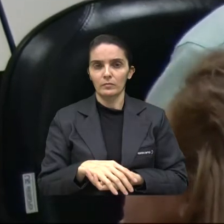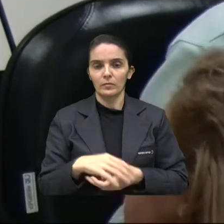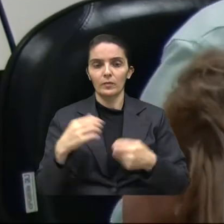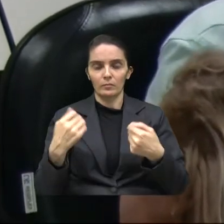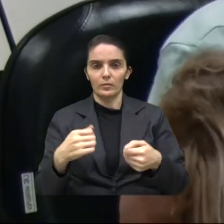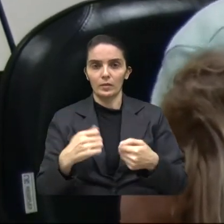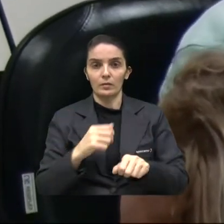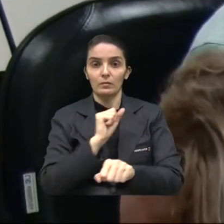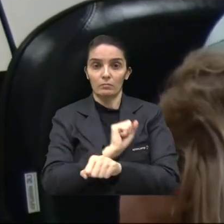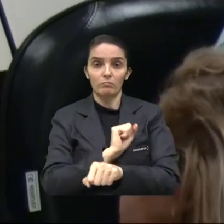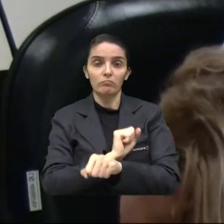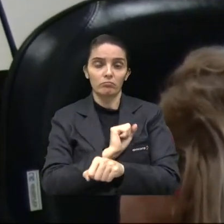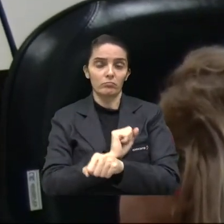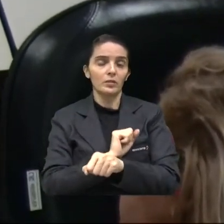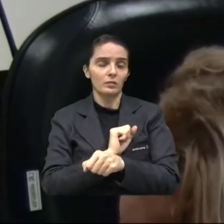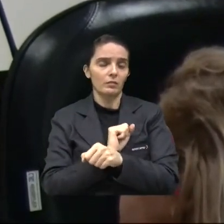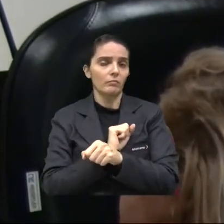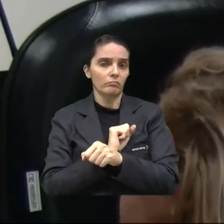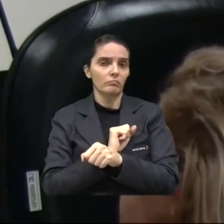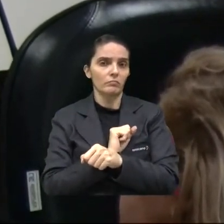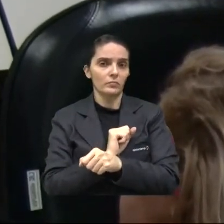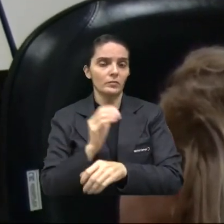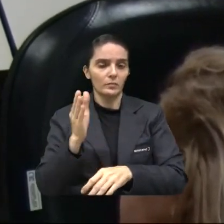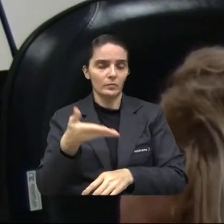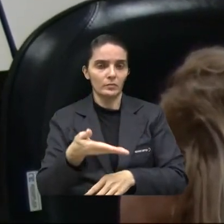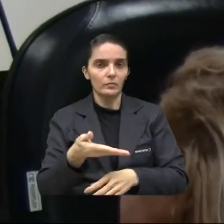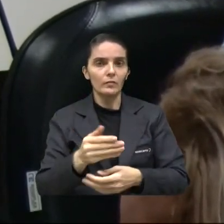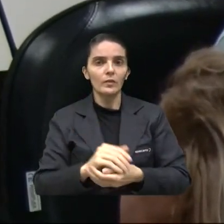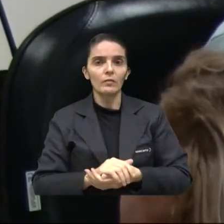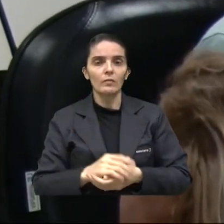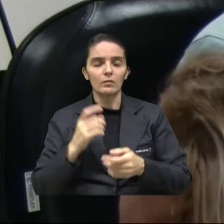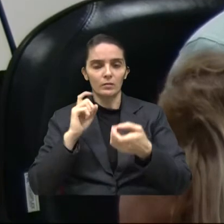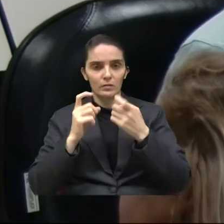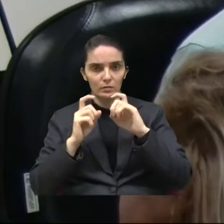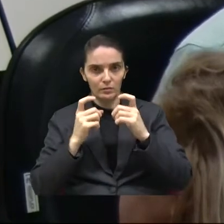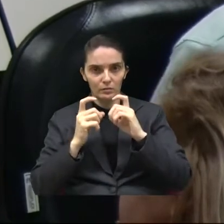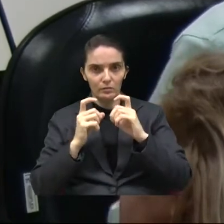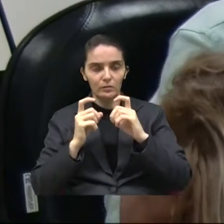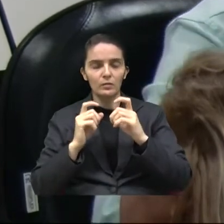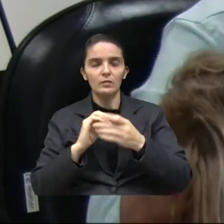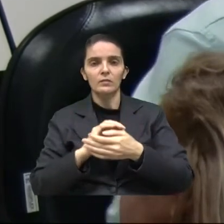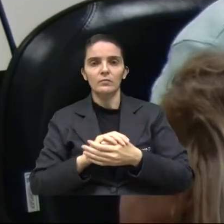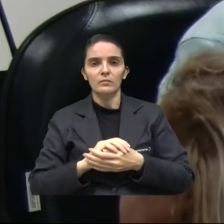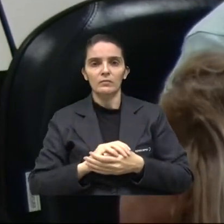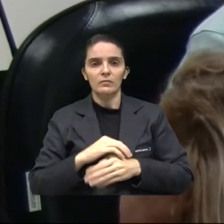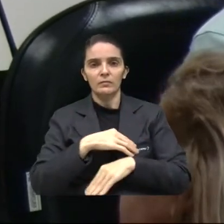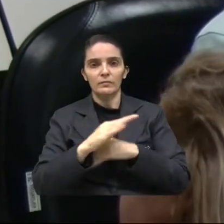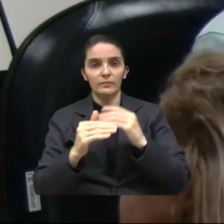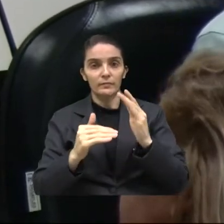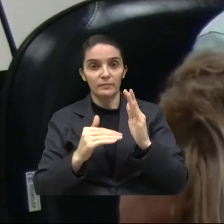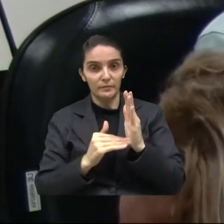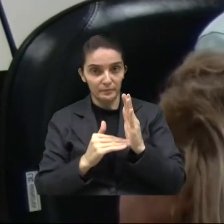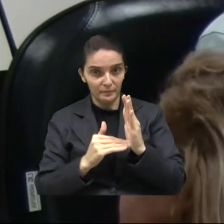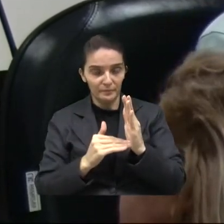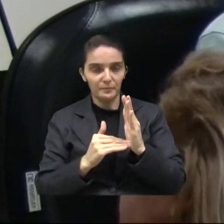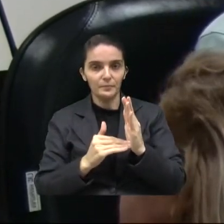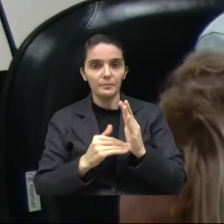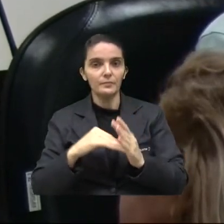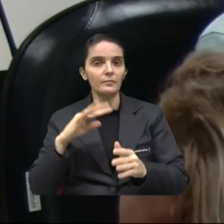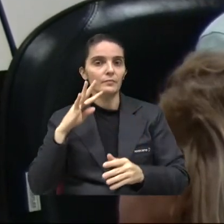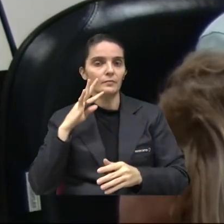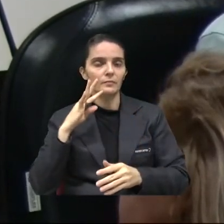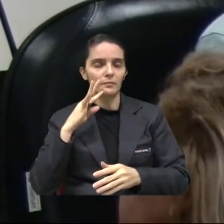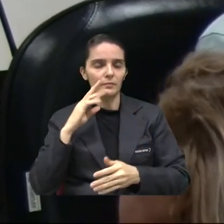tempo de hoje, da reunião que tivemos agora há pouco, até quarta-feira, ao raiar do